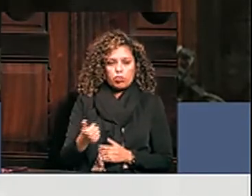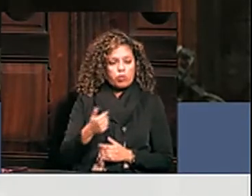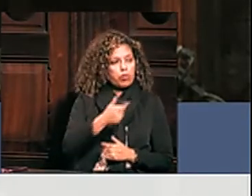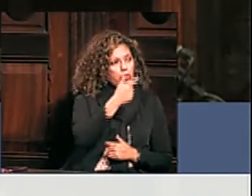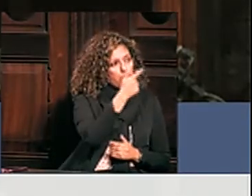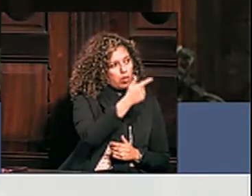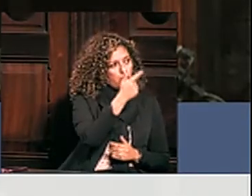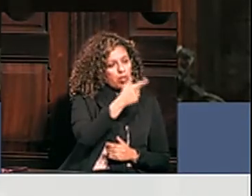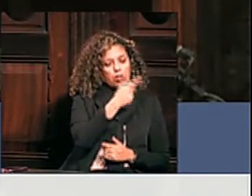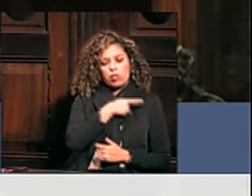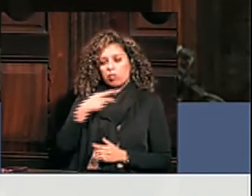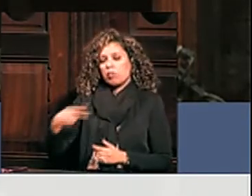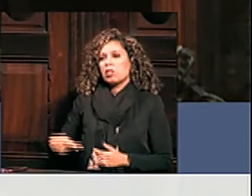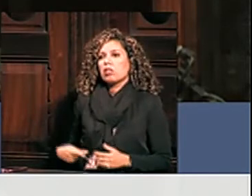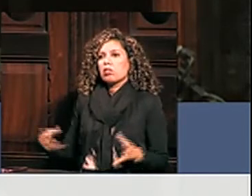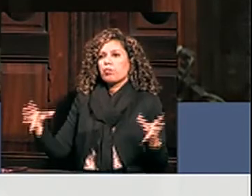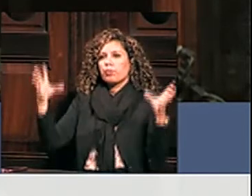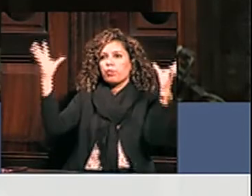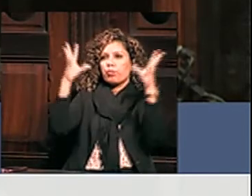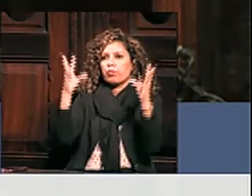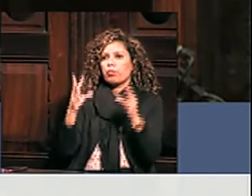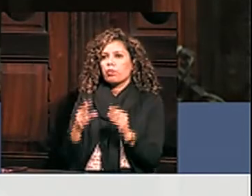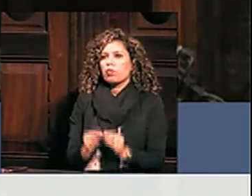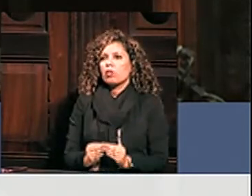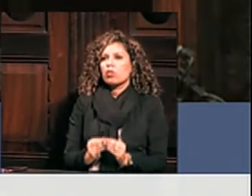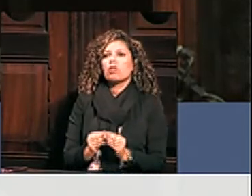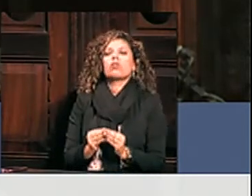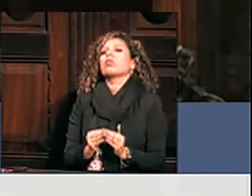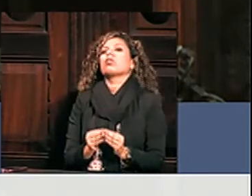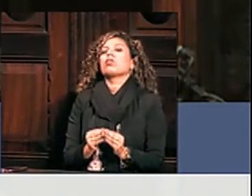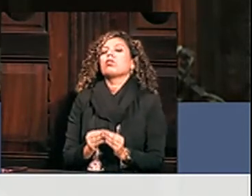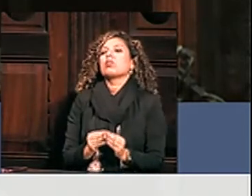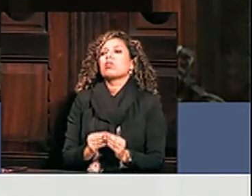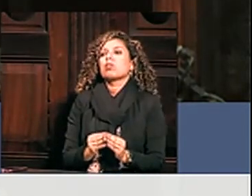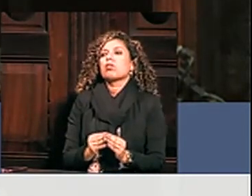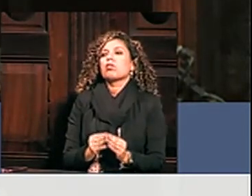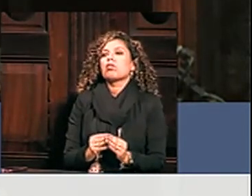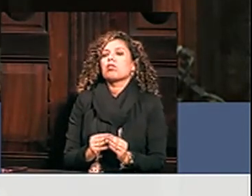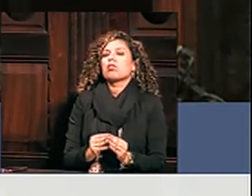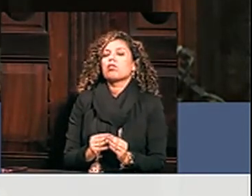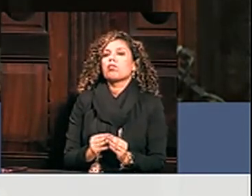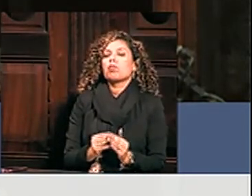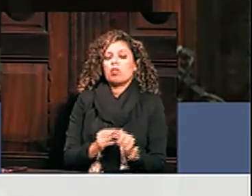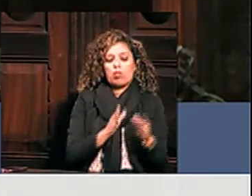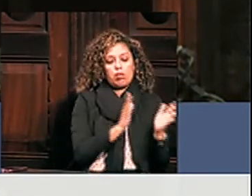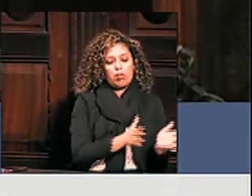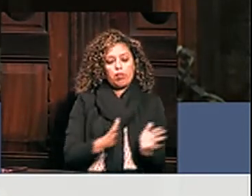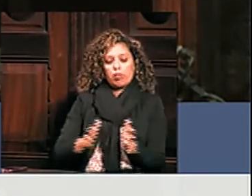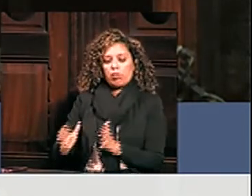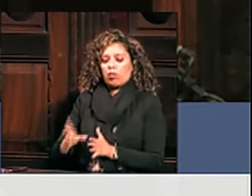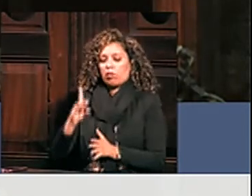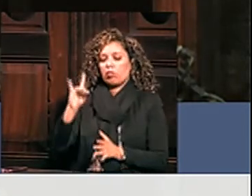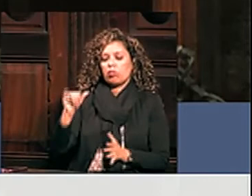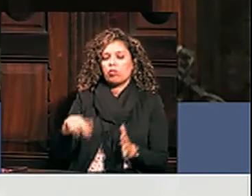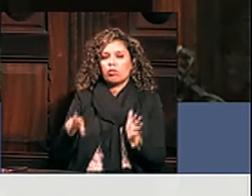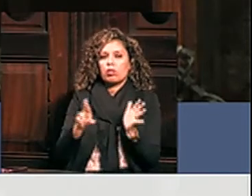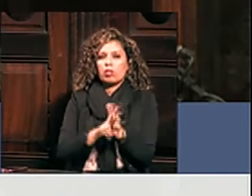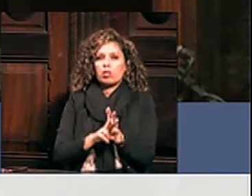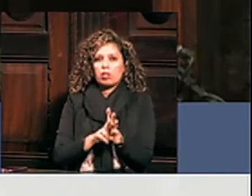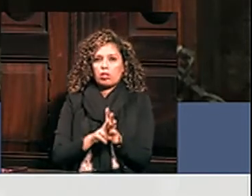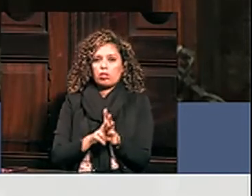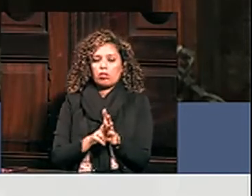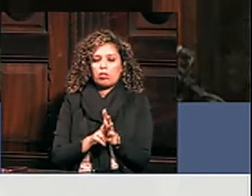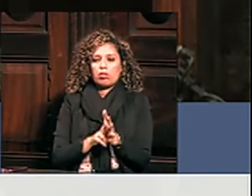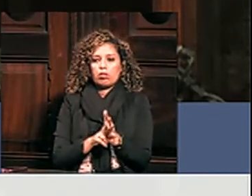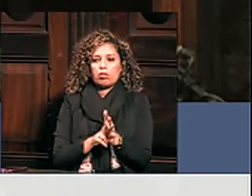3707/2017, de autoria do deputado Luiz Martins. Senhores que aprovam a permanência como estão, aprovado. Requerimento de